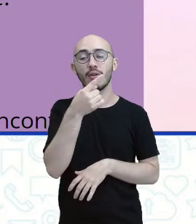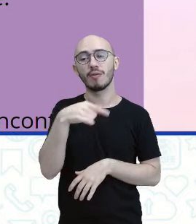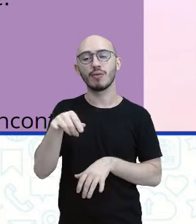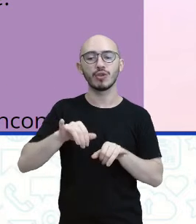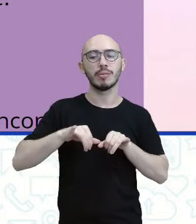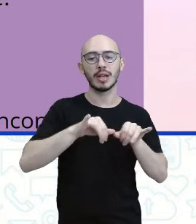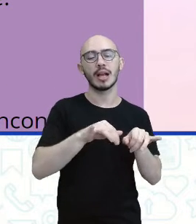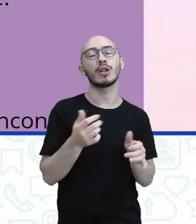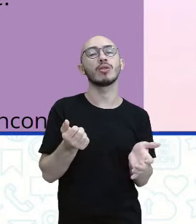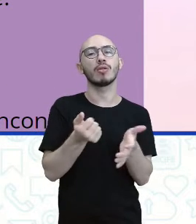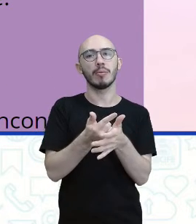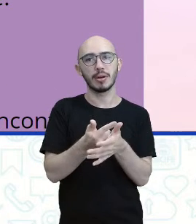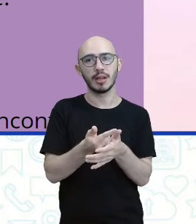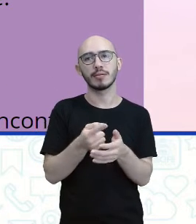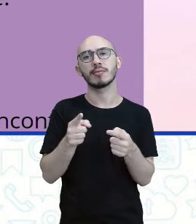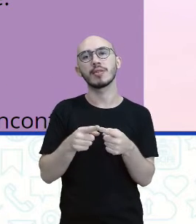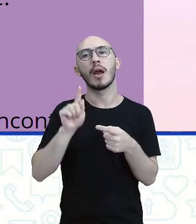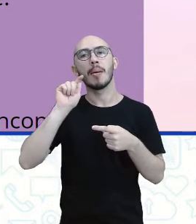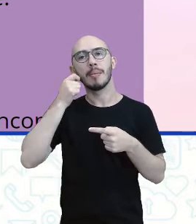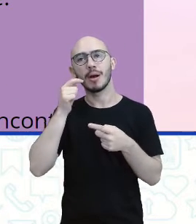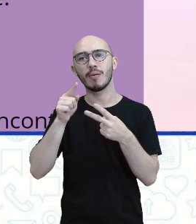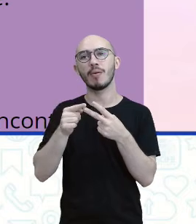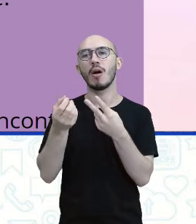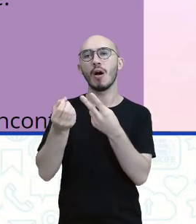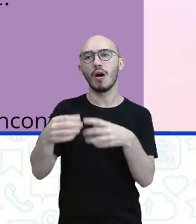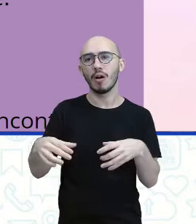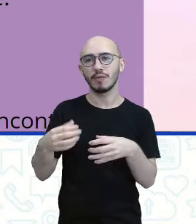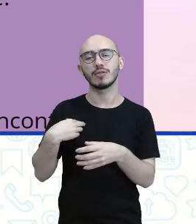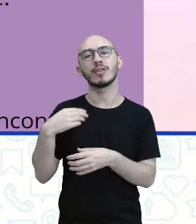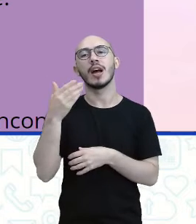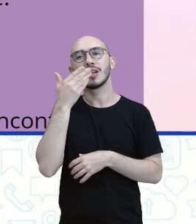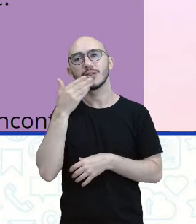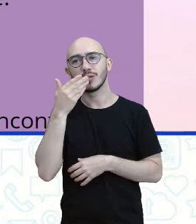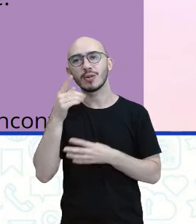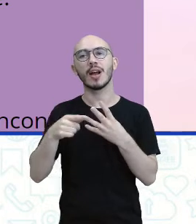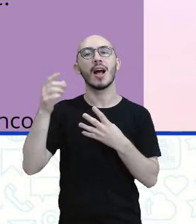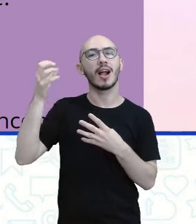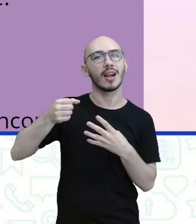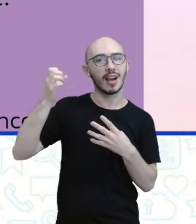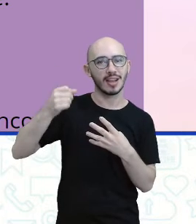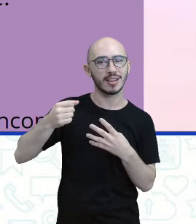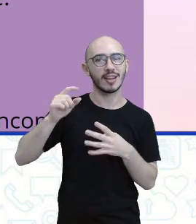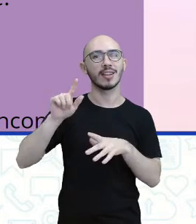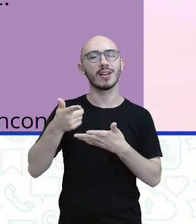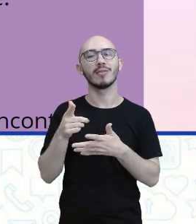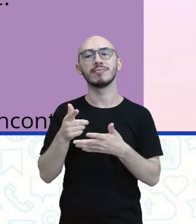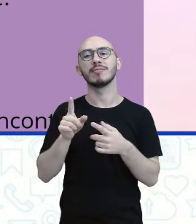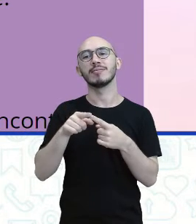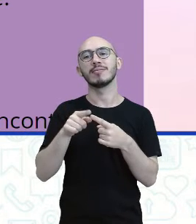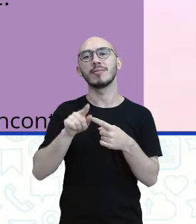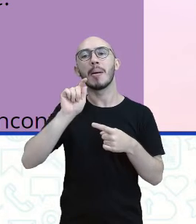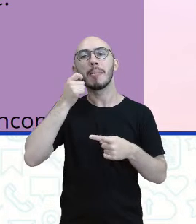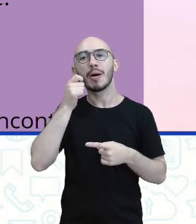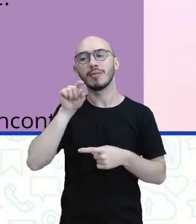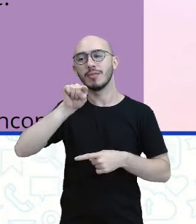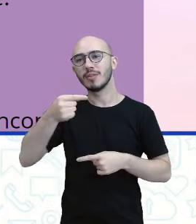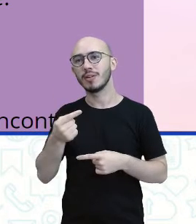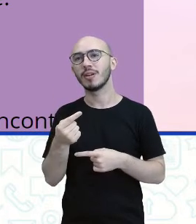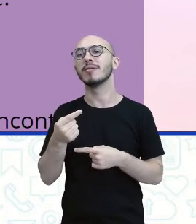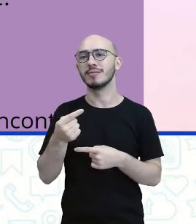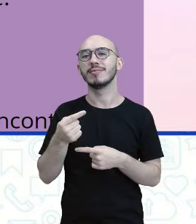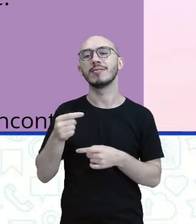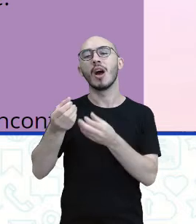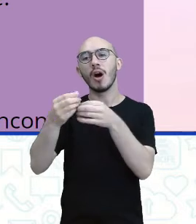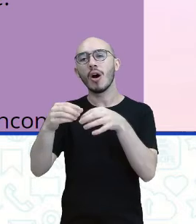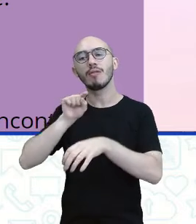estou enumerando. Eu poderia dizer, fiz minha mala e pus saias, vestidos, blusas e perfume.